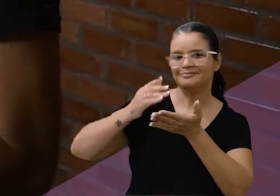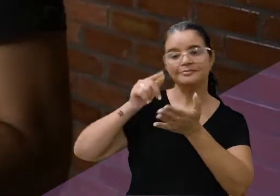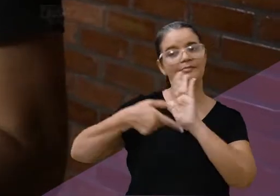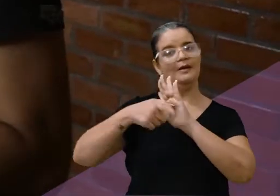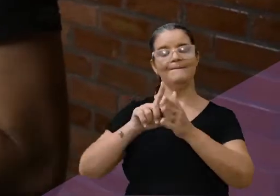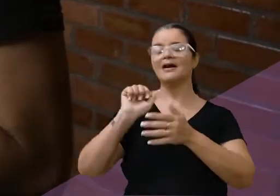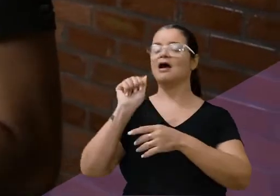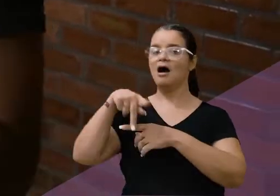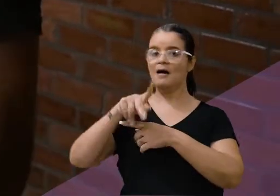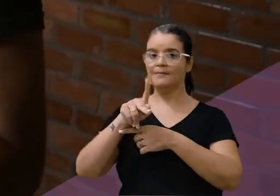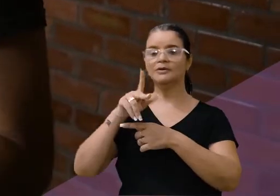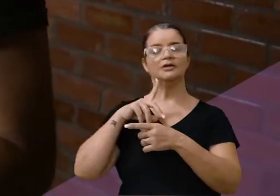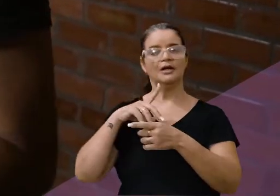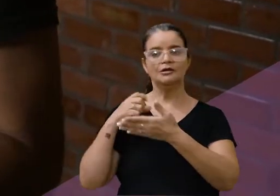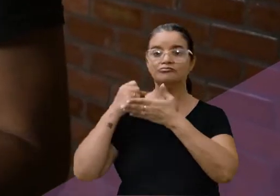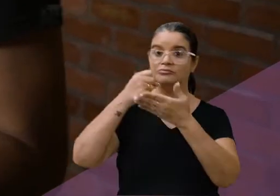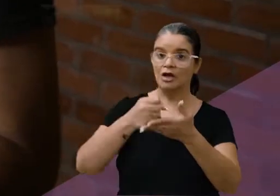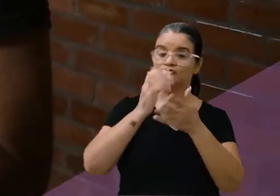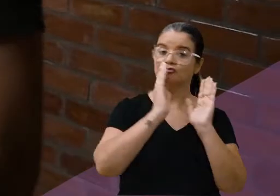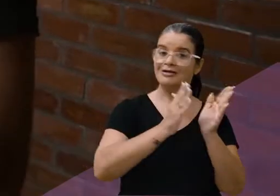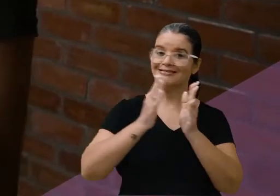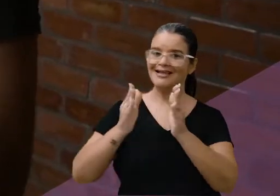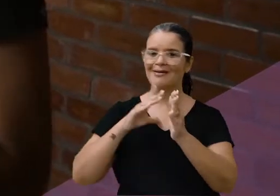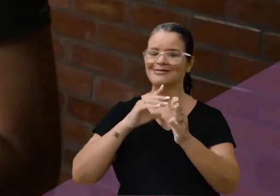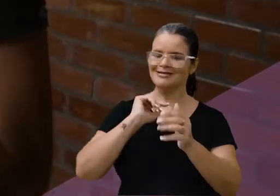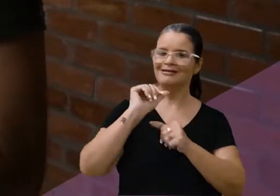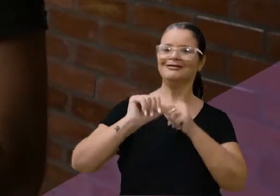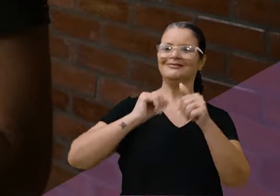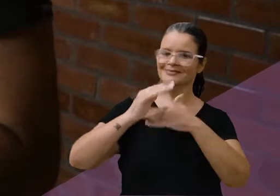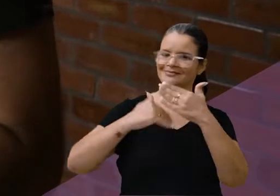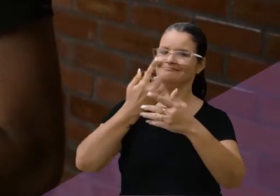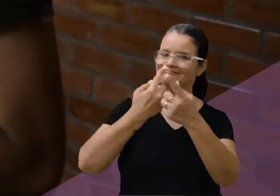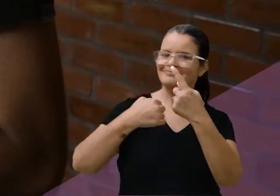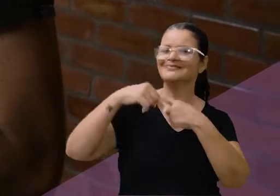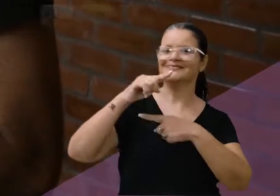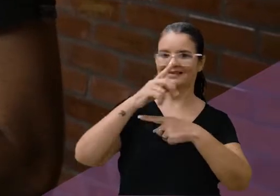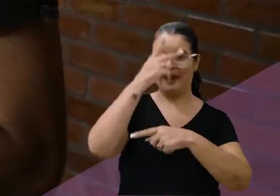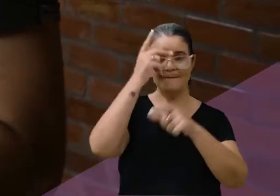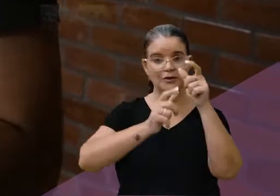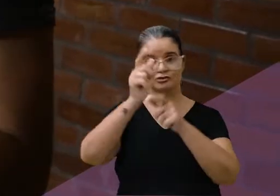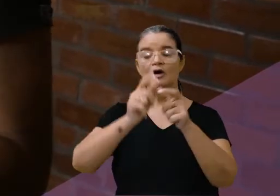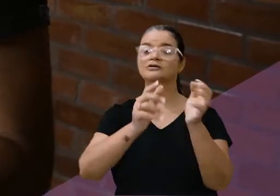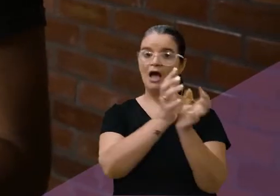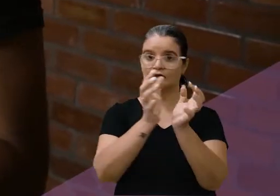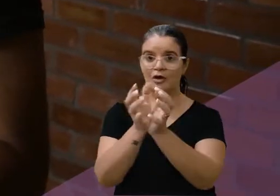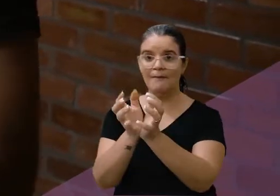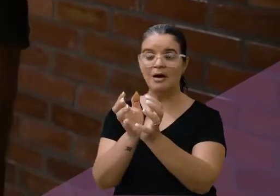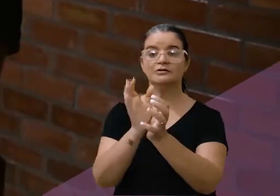o pré-AMP acaba encurtando muitas etapas. Você acaba pulando alguns degraus. As bandas